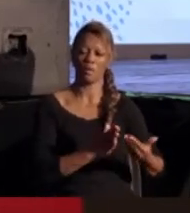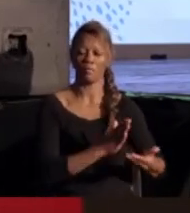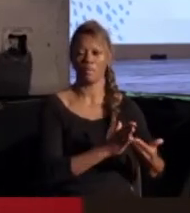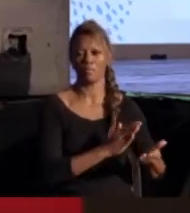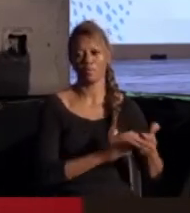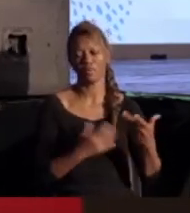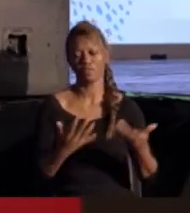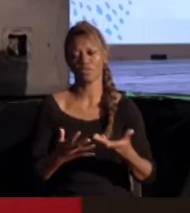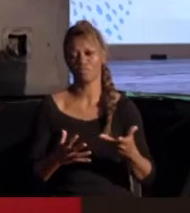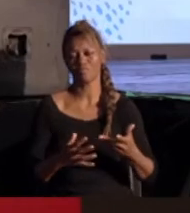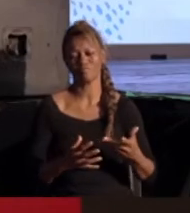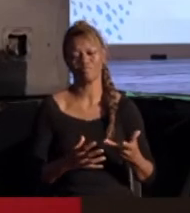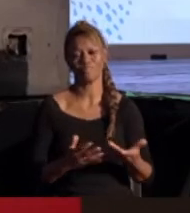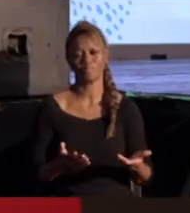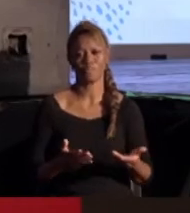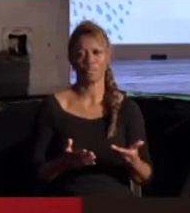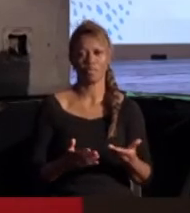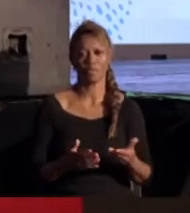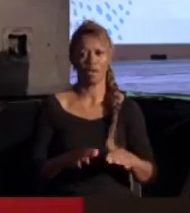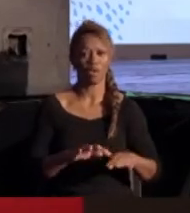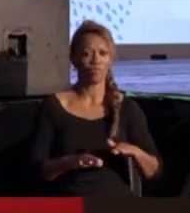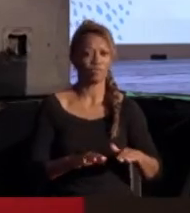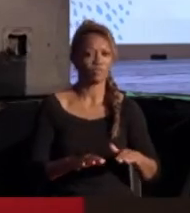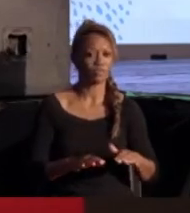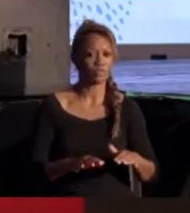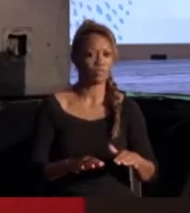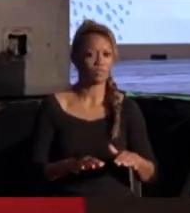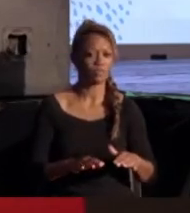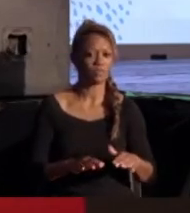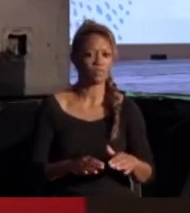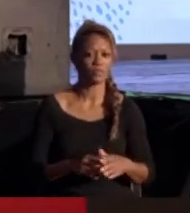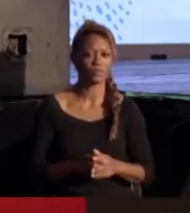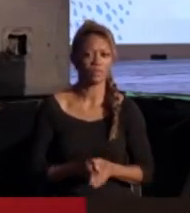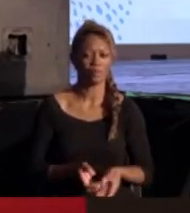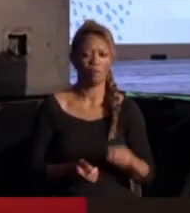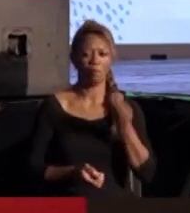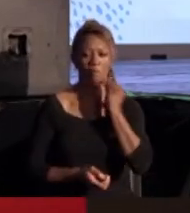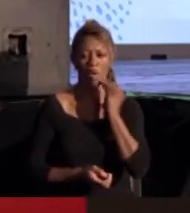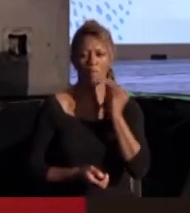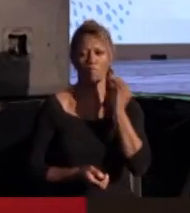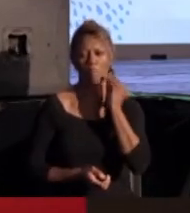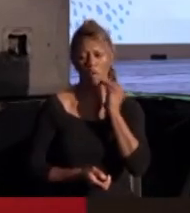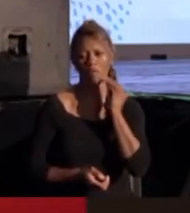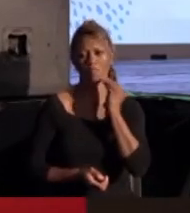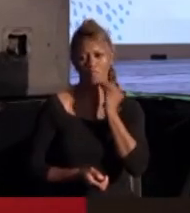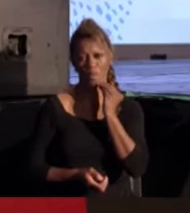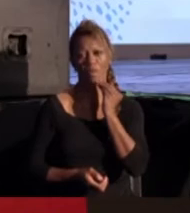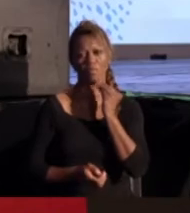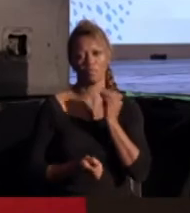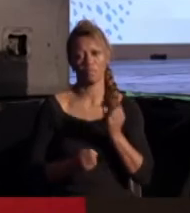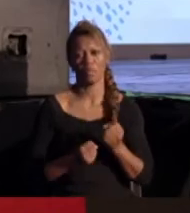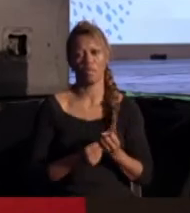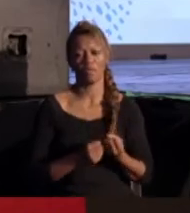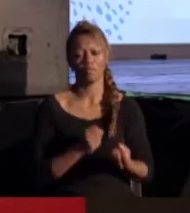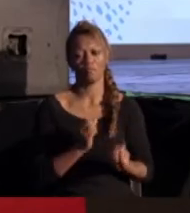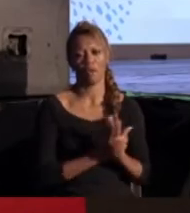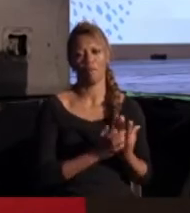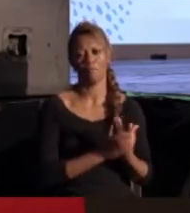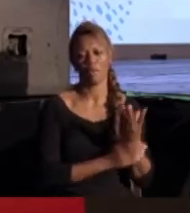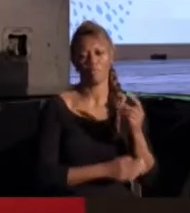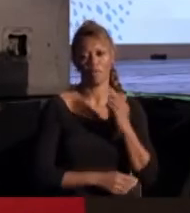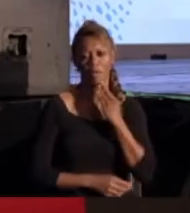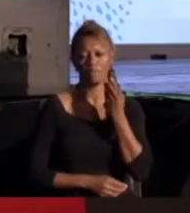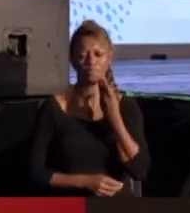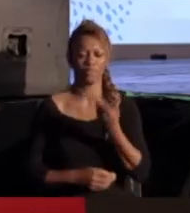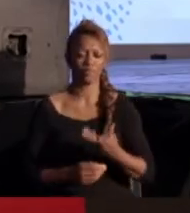uma sucessão, né? De desdobramentos, né? Da plica, né? Da abertura dessas pregas, né? Nas